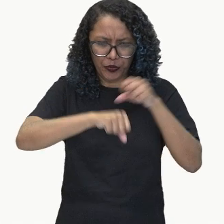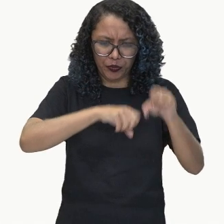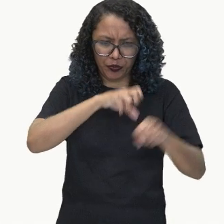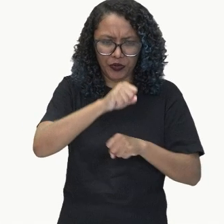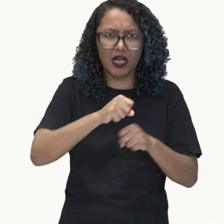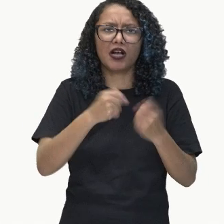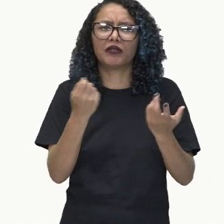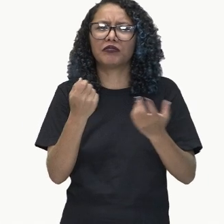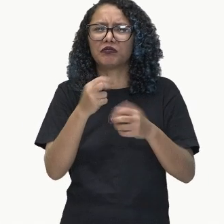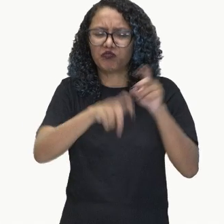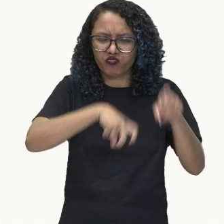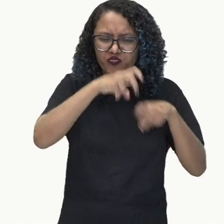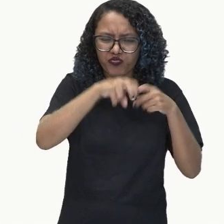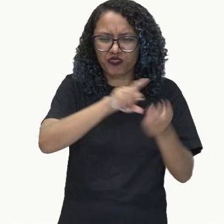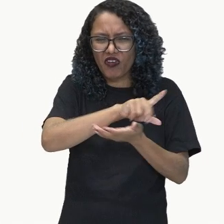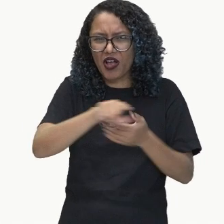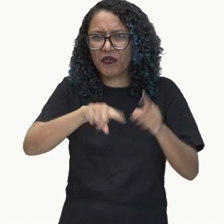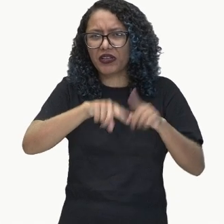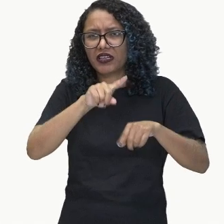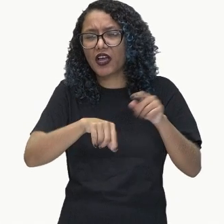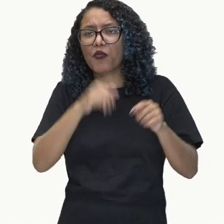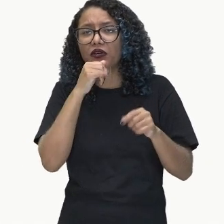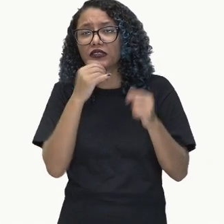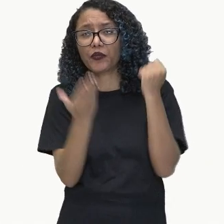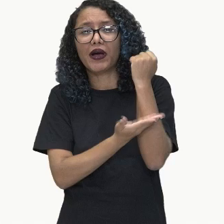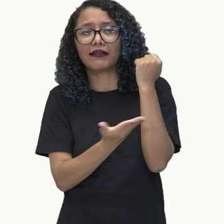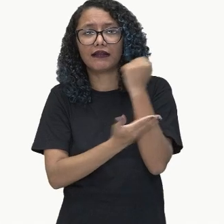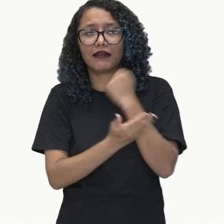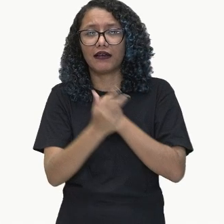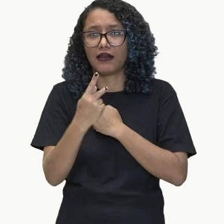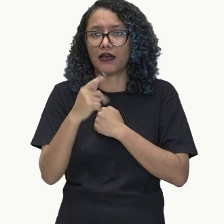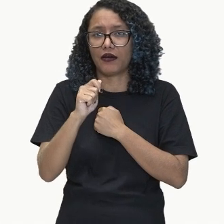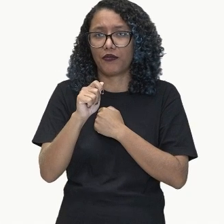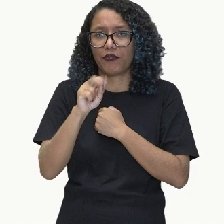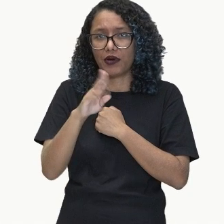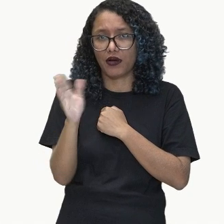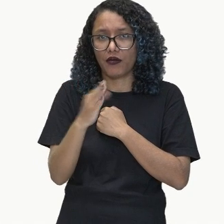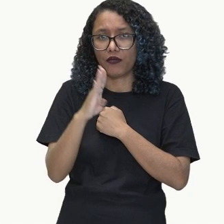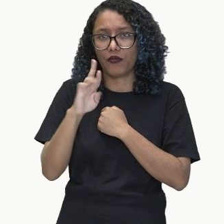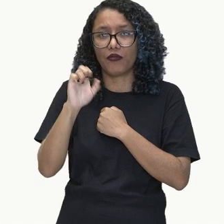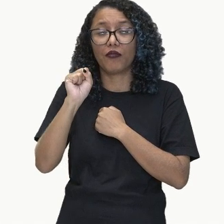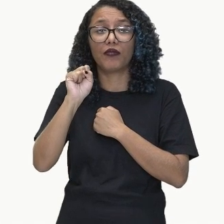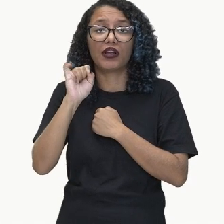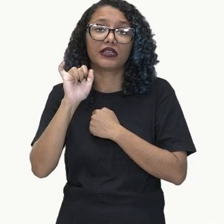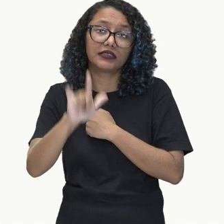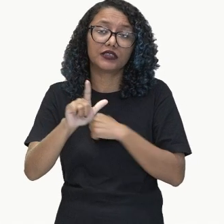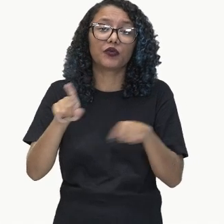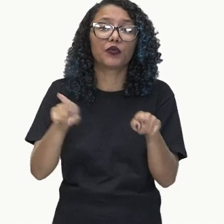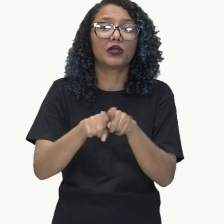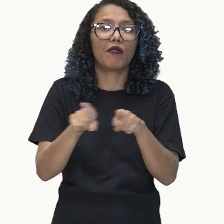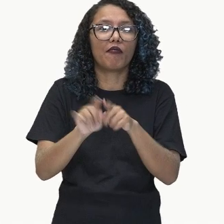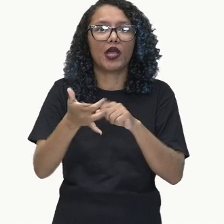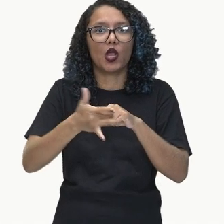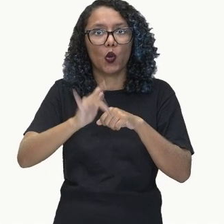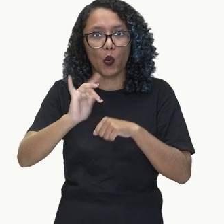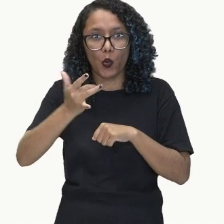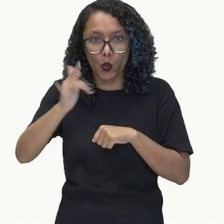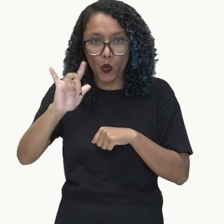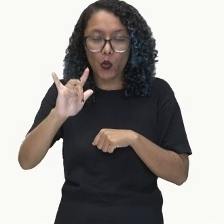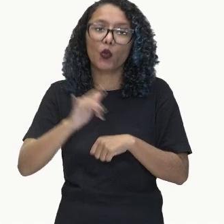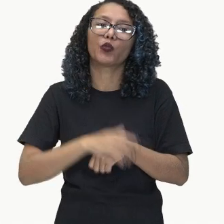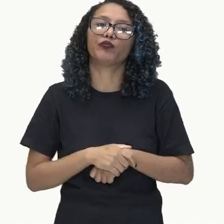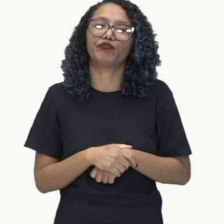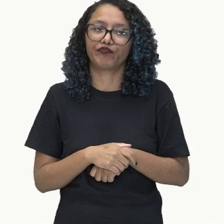pau-brasil, por exemplo, que tínhamos aqui no nosso território, ou as riquezas minerais, como o ouro. certo? Então, as metrópoles vão